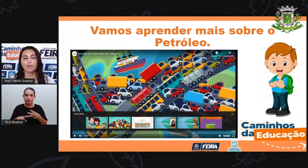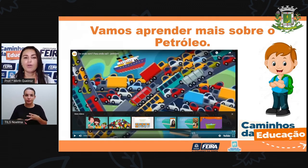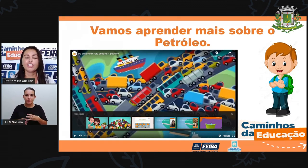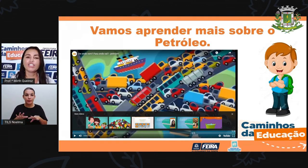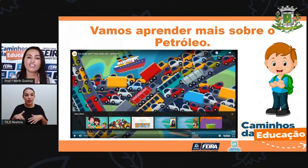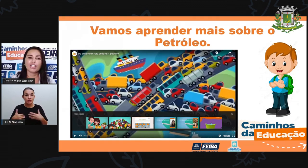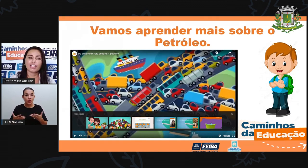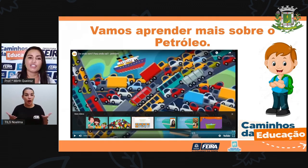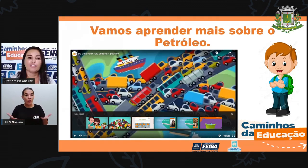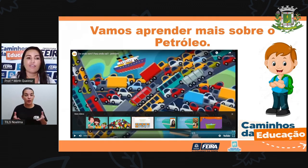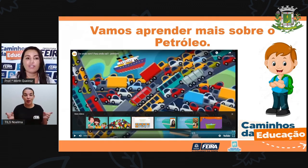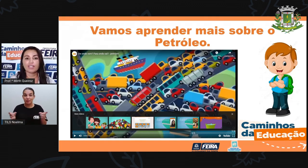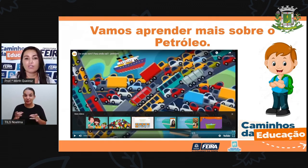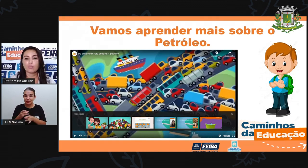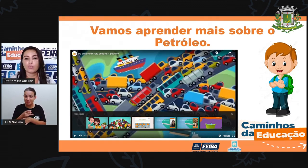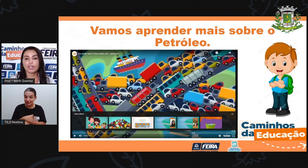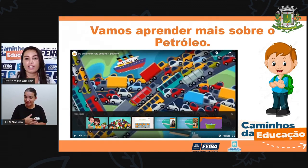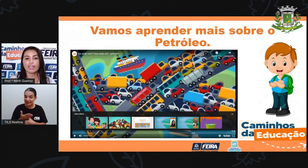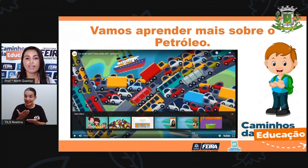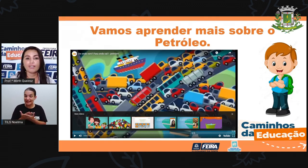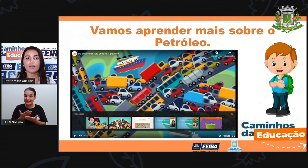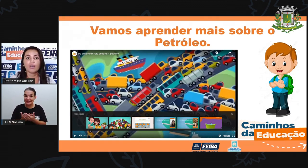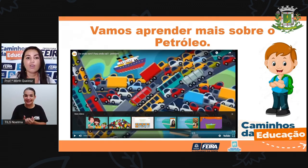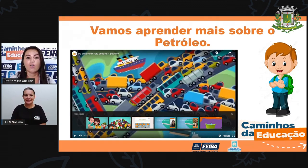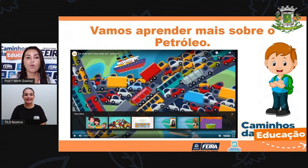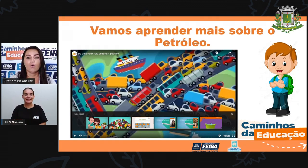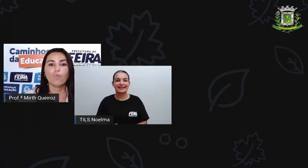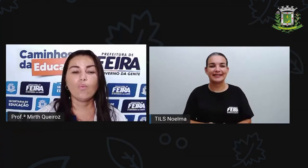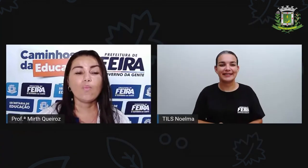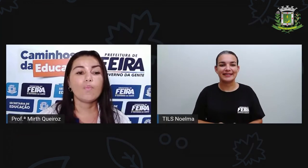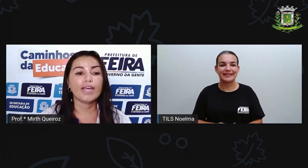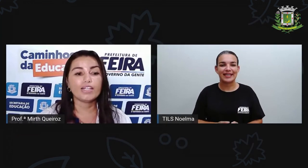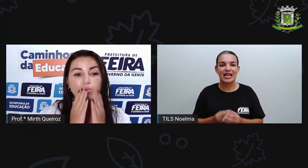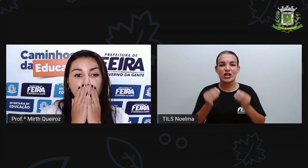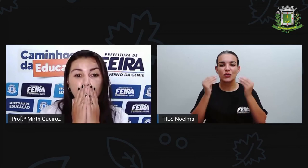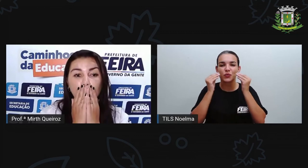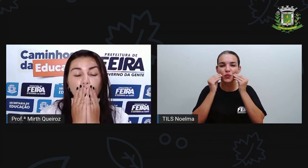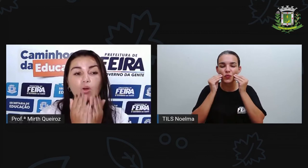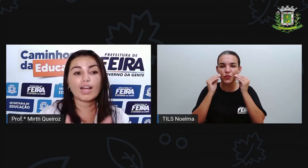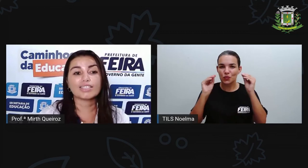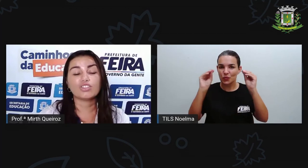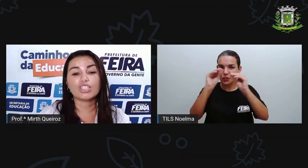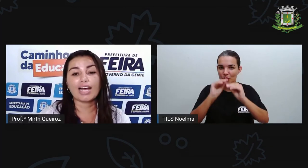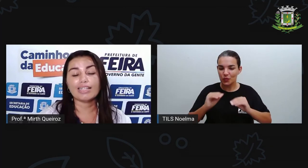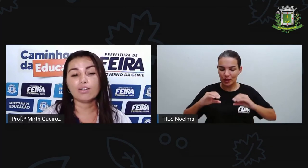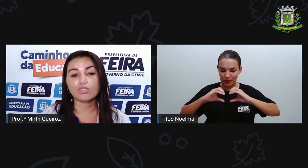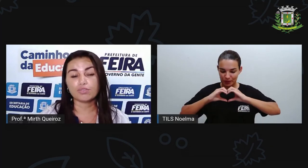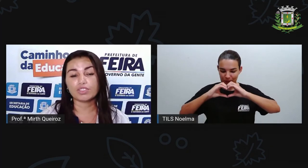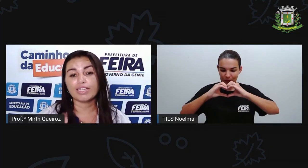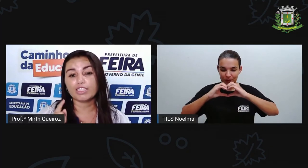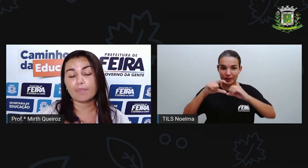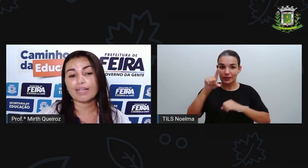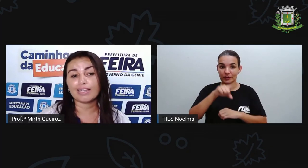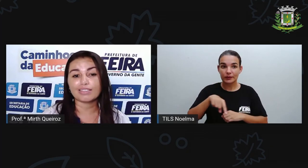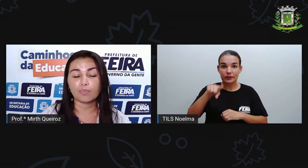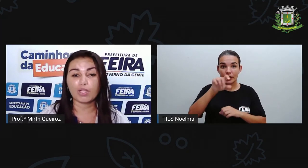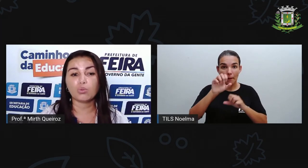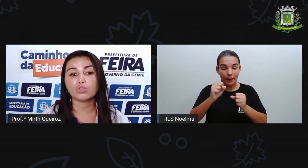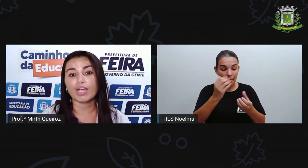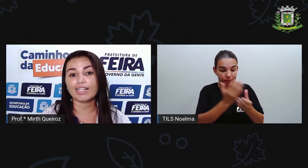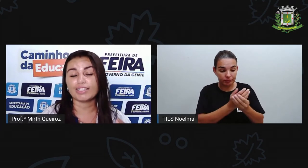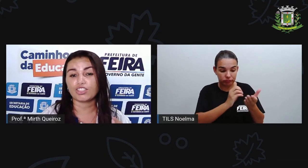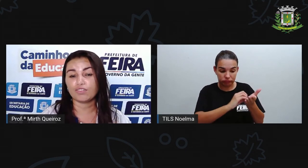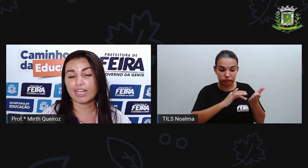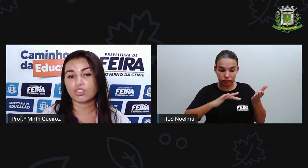certo? Bom, gente, a gente vai ficando por aqui. Um beijo no coração de cada um de vocês. Pegue lá seu